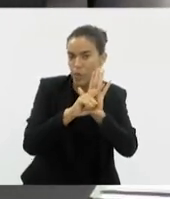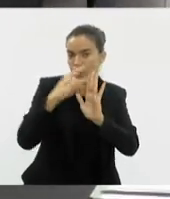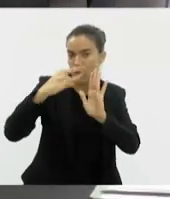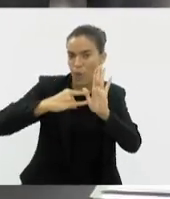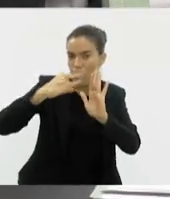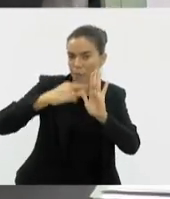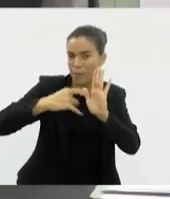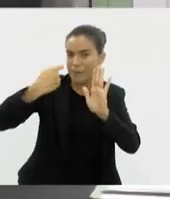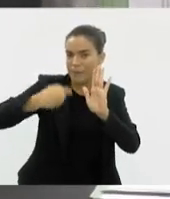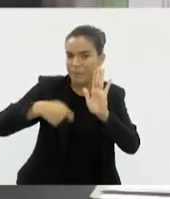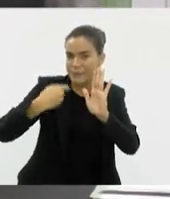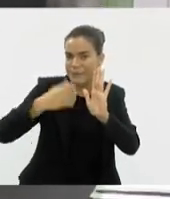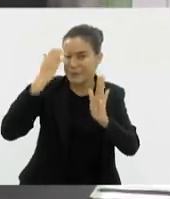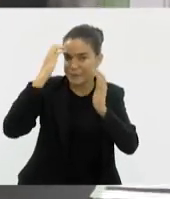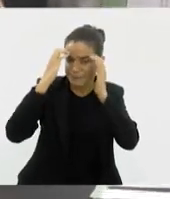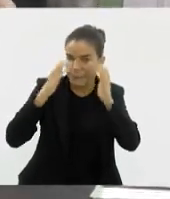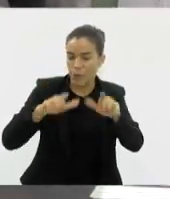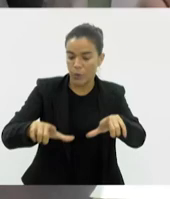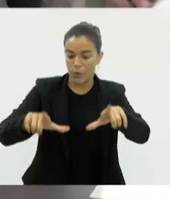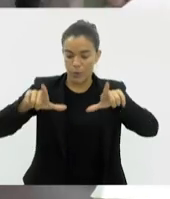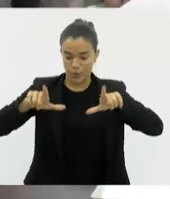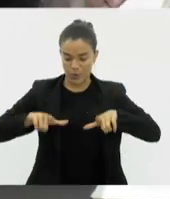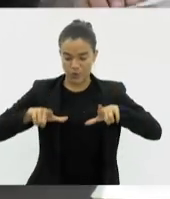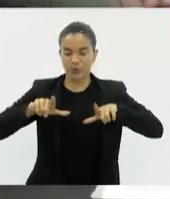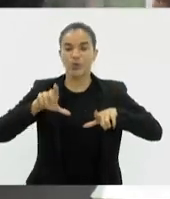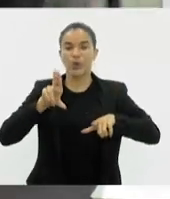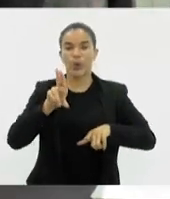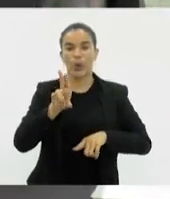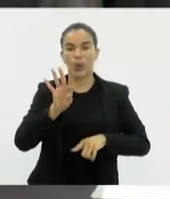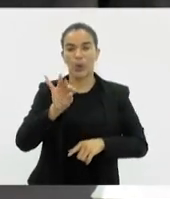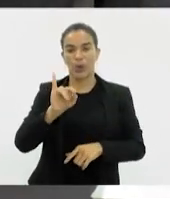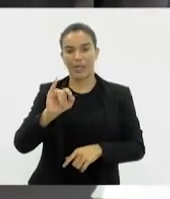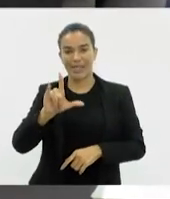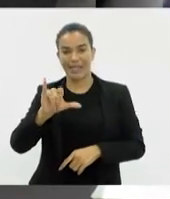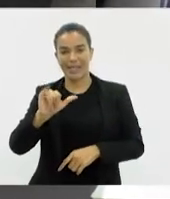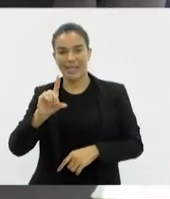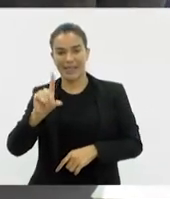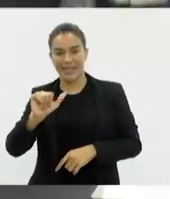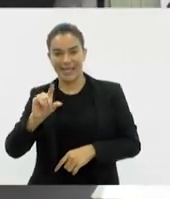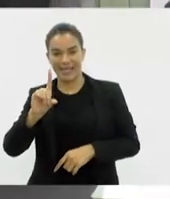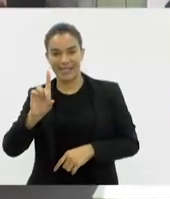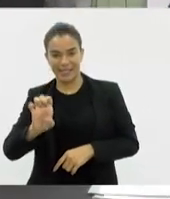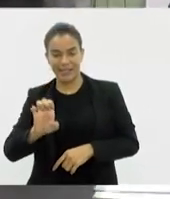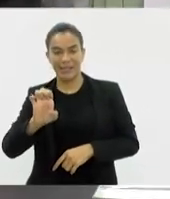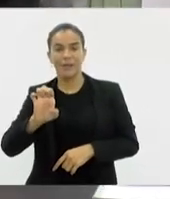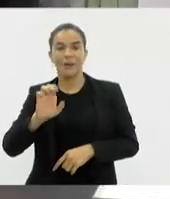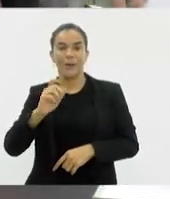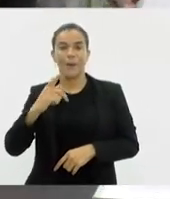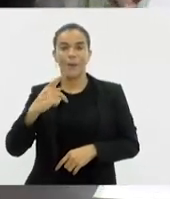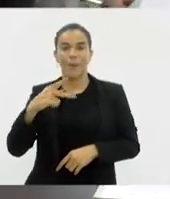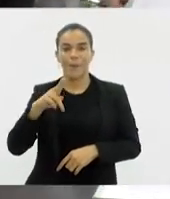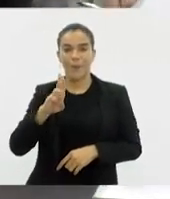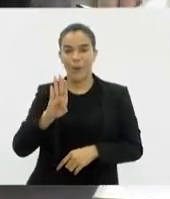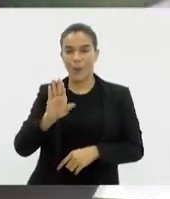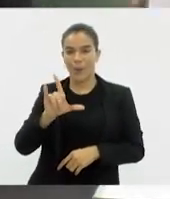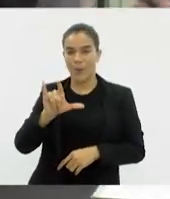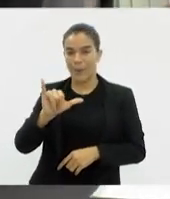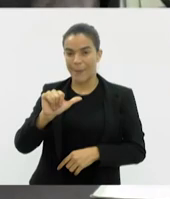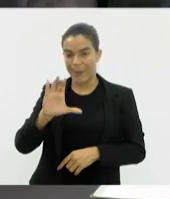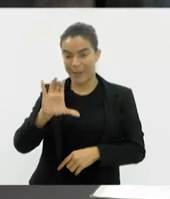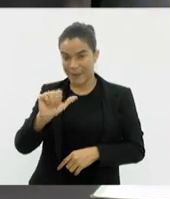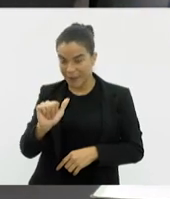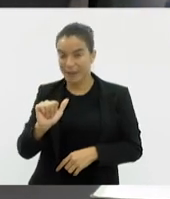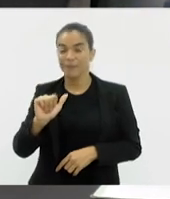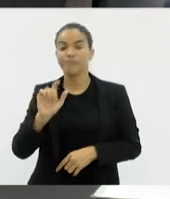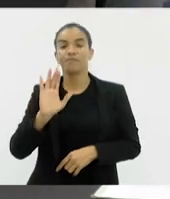documentos necessários à obtenção do título de utilidade pública. Já encaminhamos, mas não foi a plenário. A gente já deliberou aqui, mas